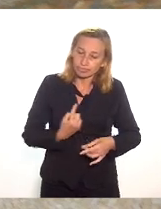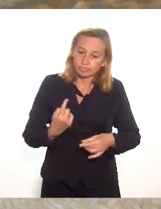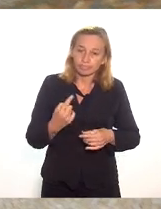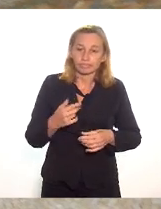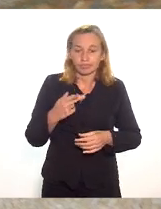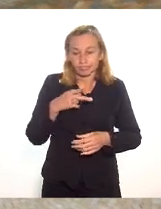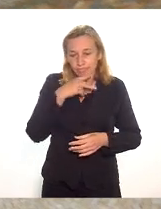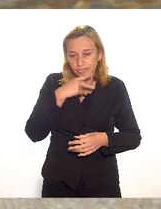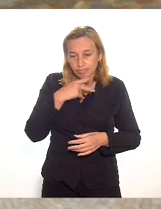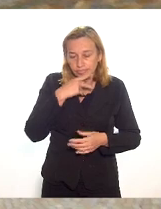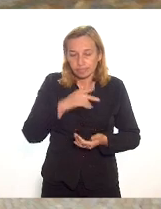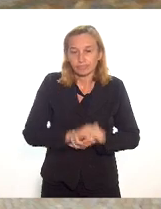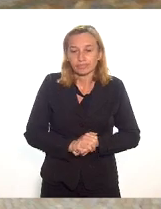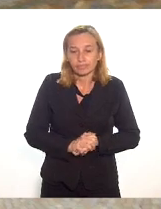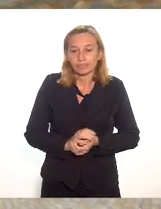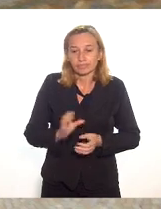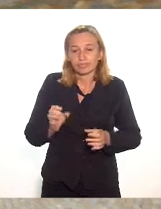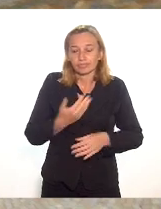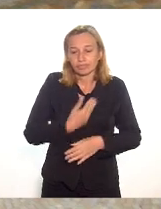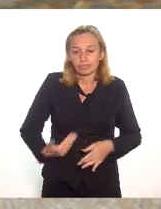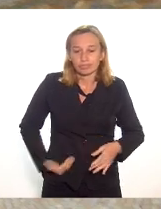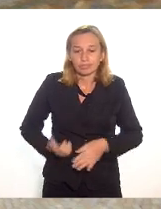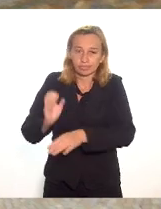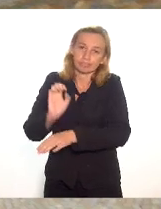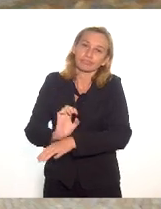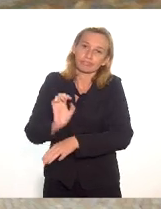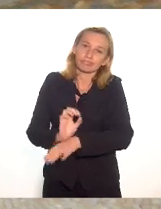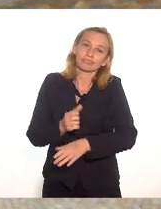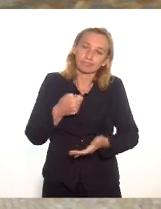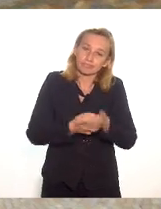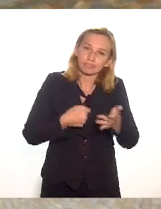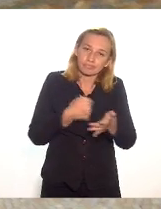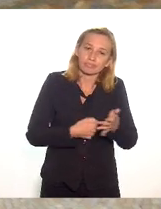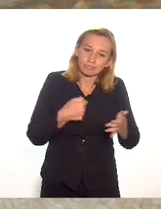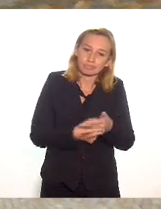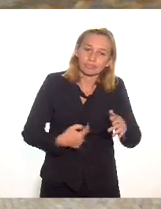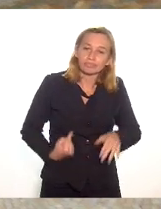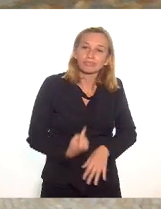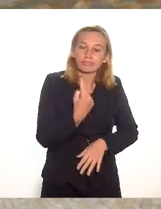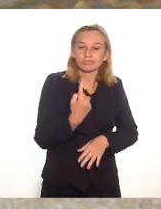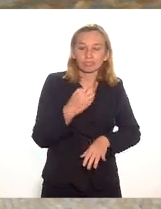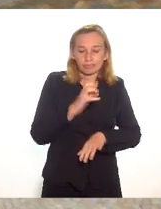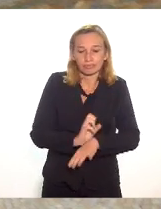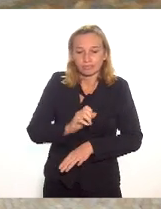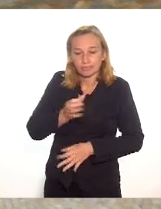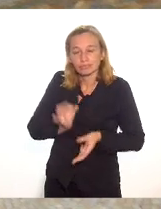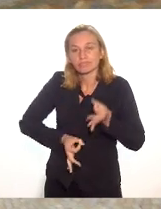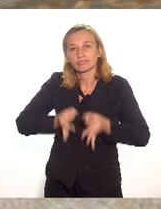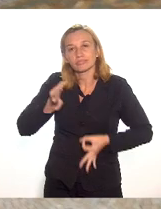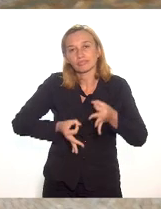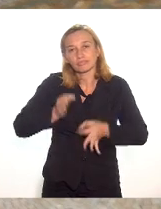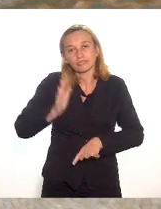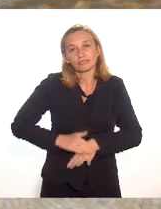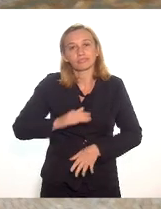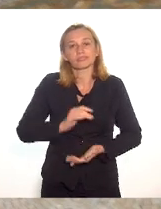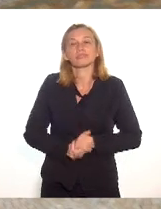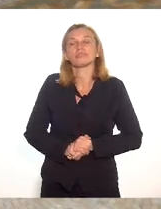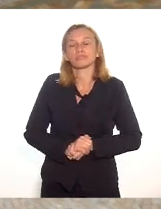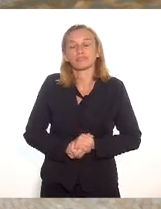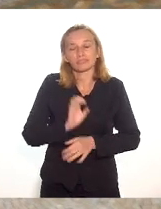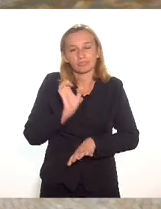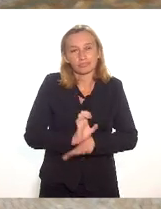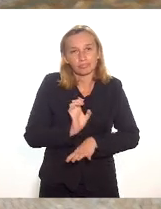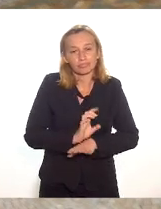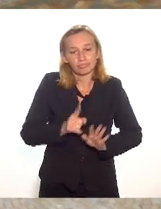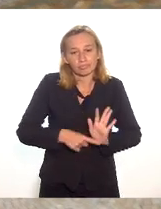parlamento com o governo do Estado e brigarmos por um Estado mais justo, um Estado que